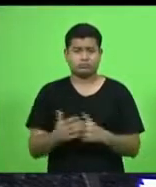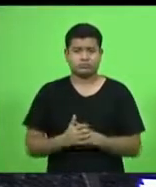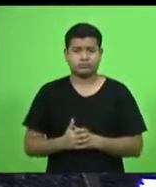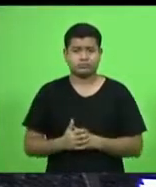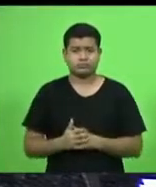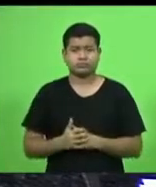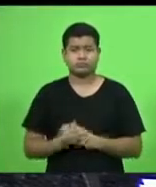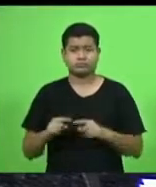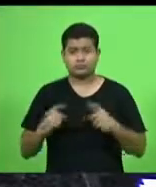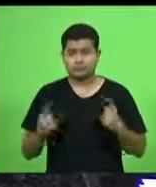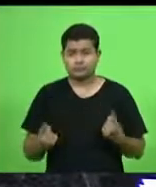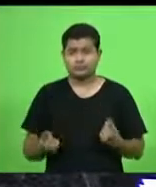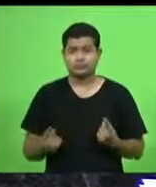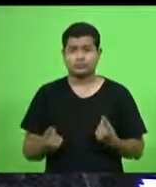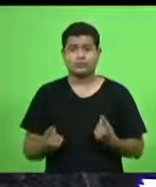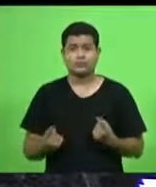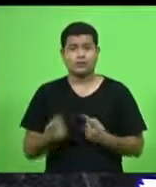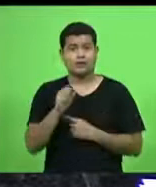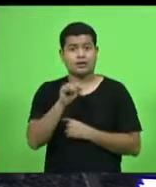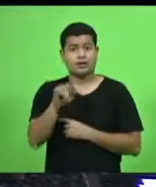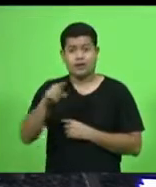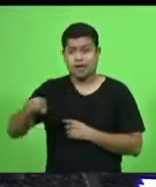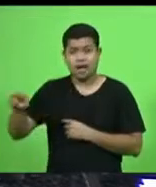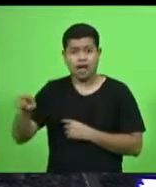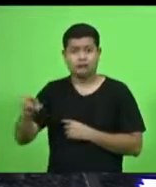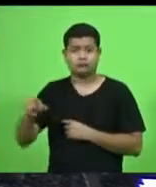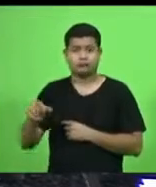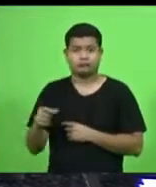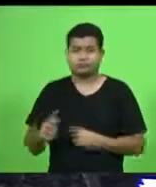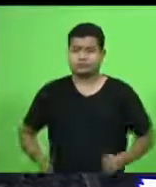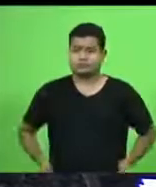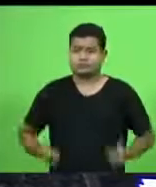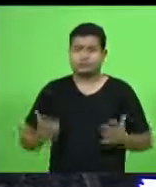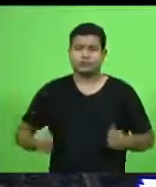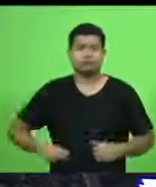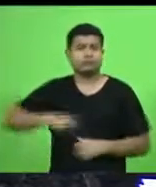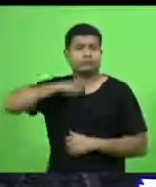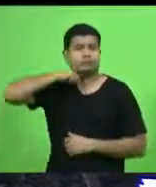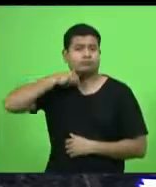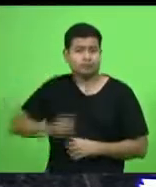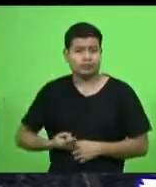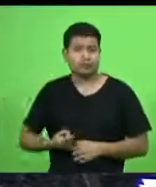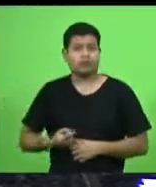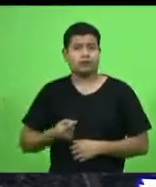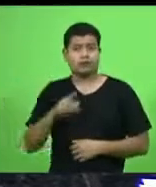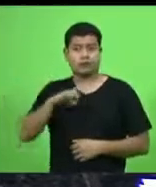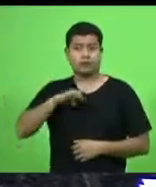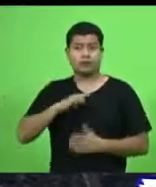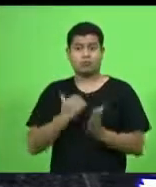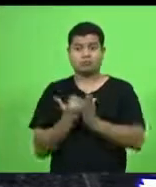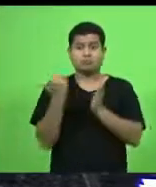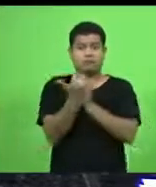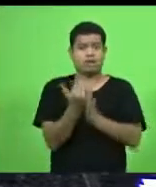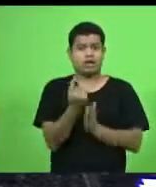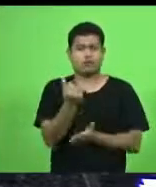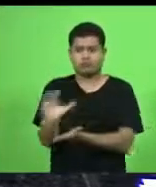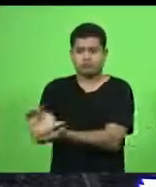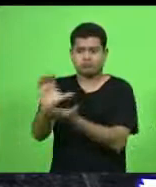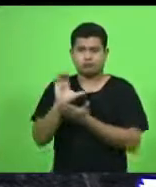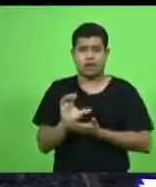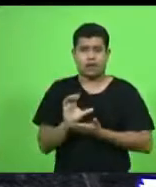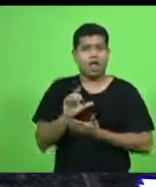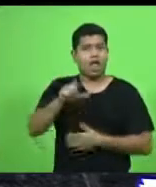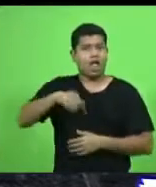Então, se eles não estão gastando o que tem no caixa e estão recebendo mais dinheiro, é importante que a Assembleia